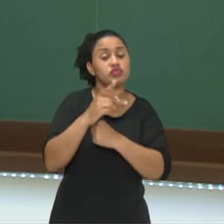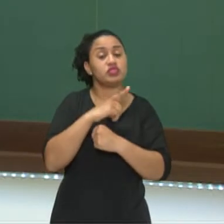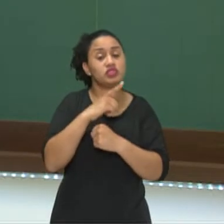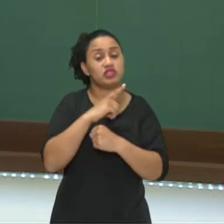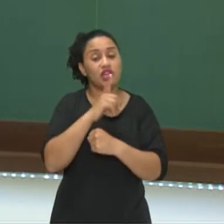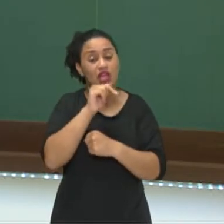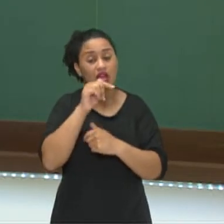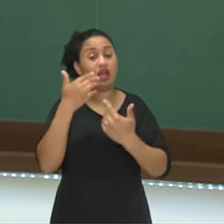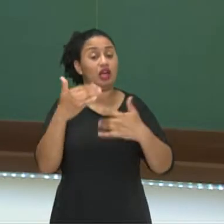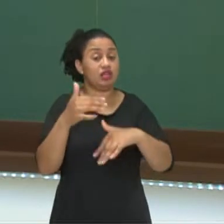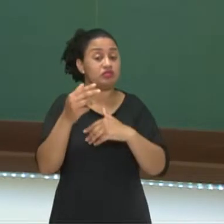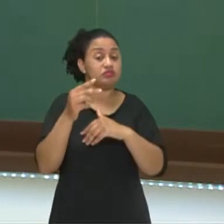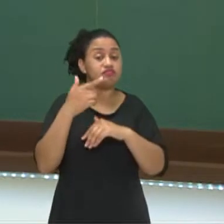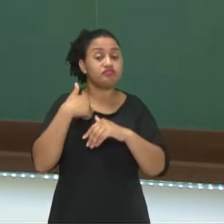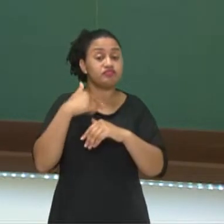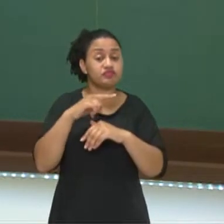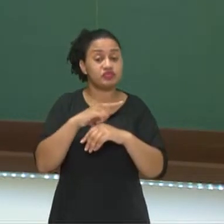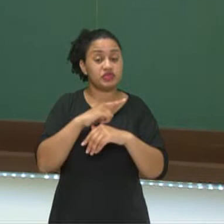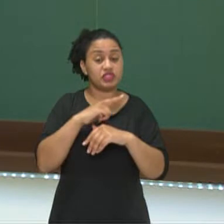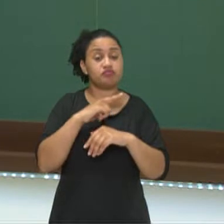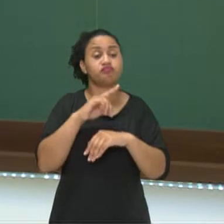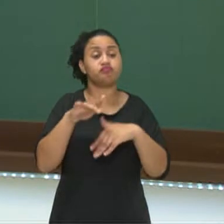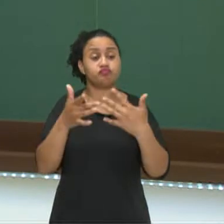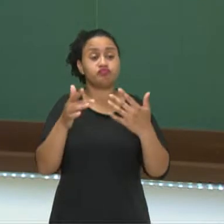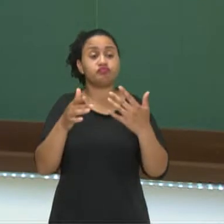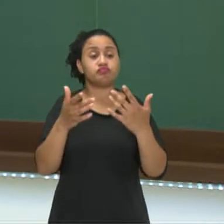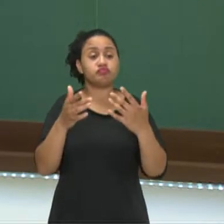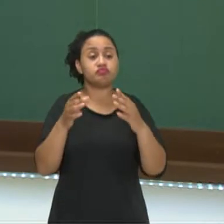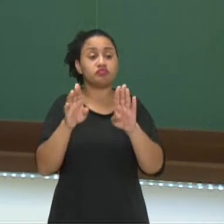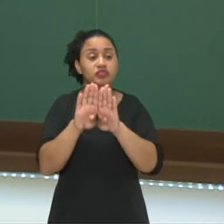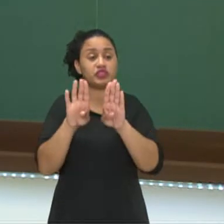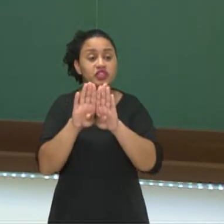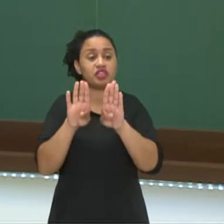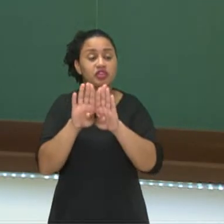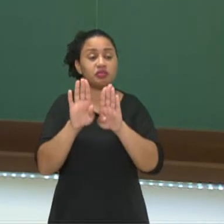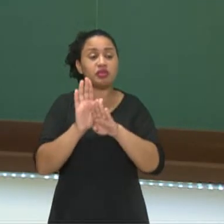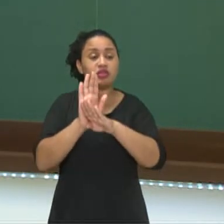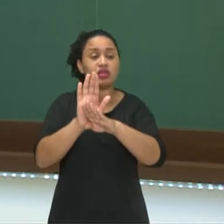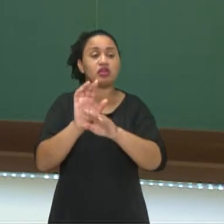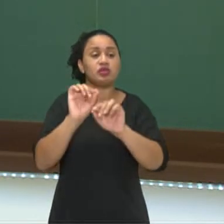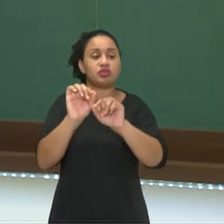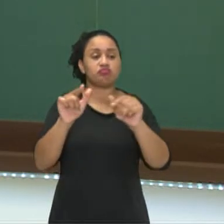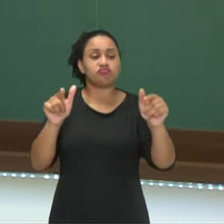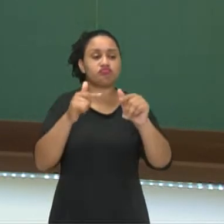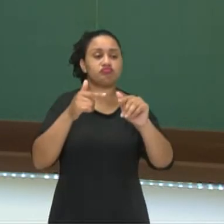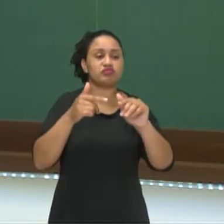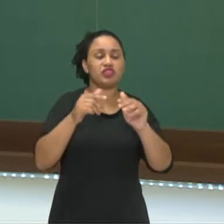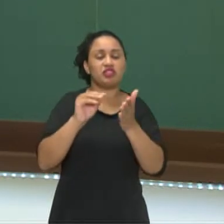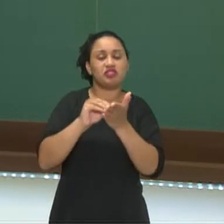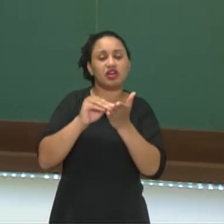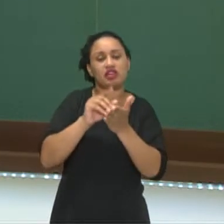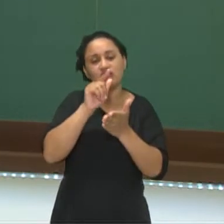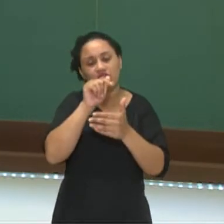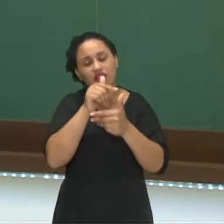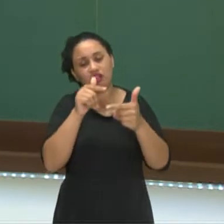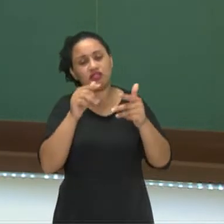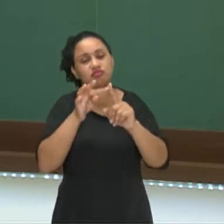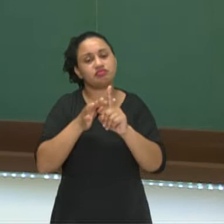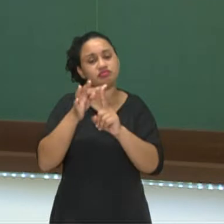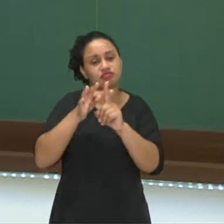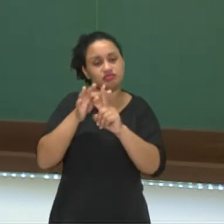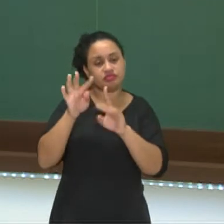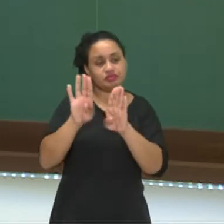bastante água dentro desse órgão, também favorece contra choques mecânicos, desidratação e